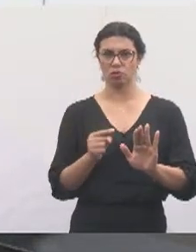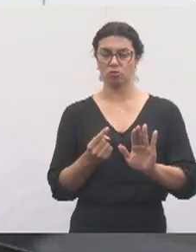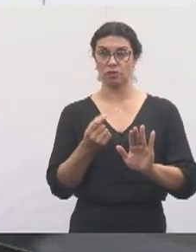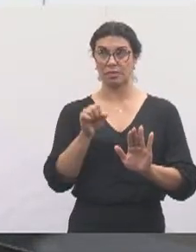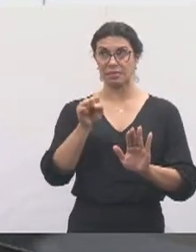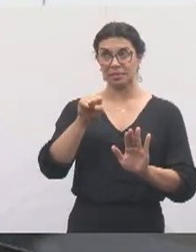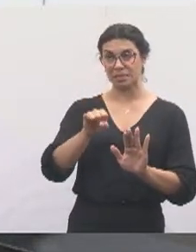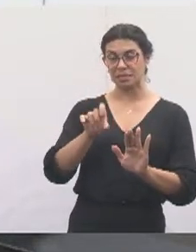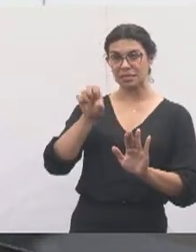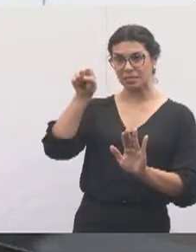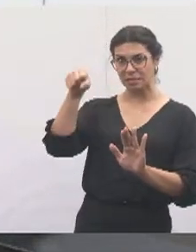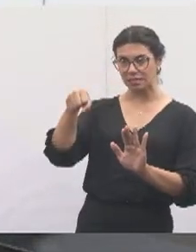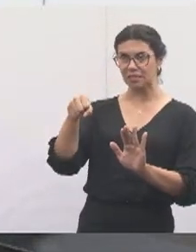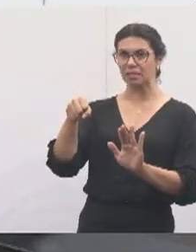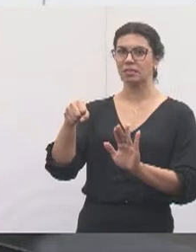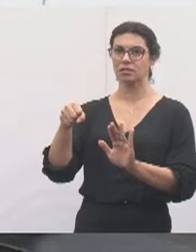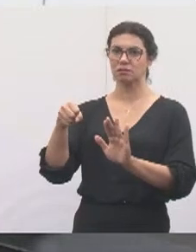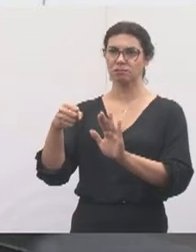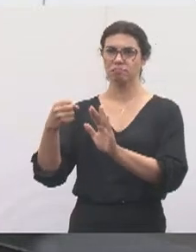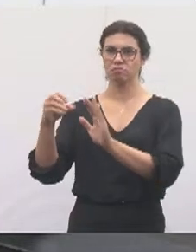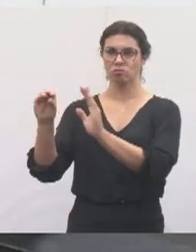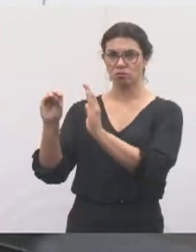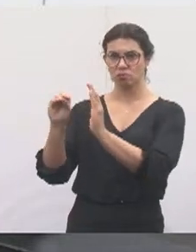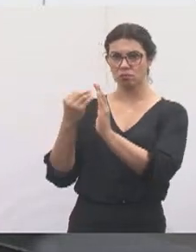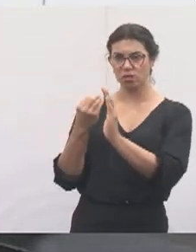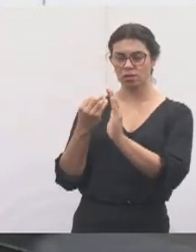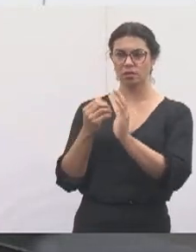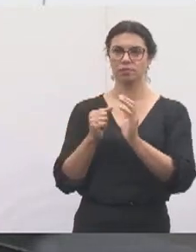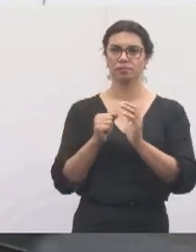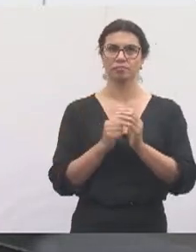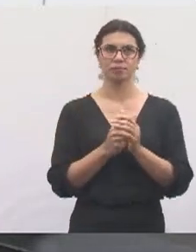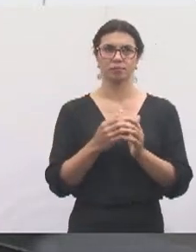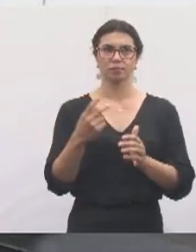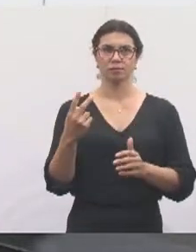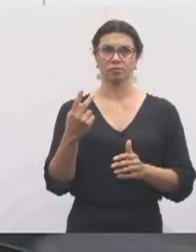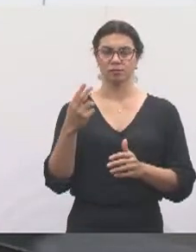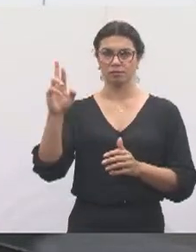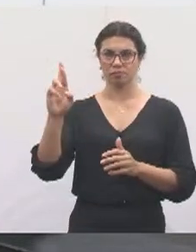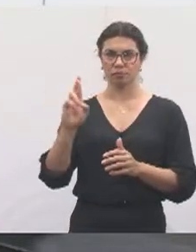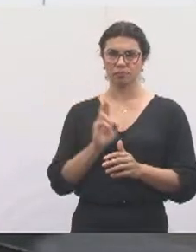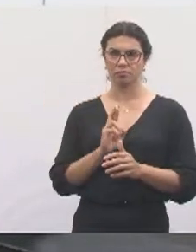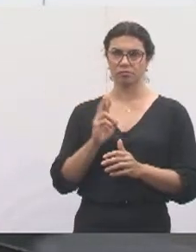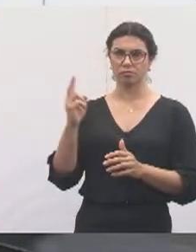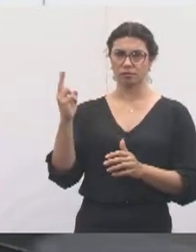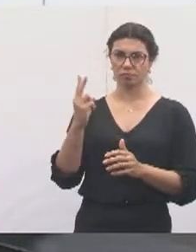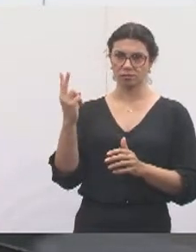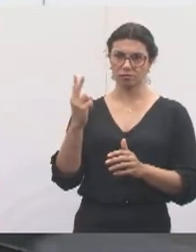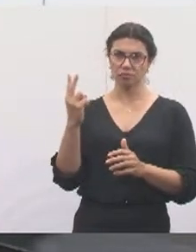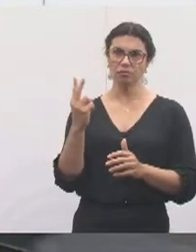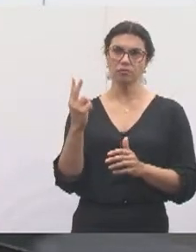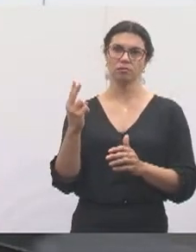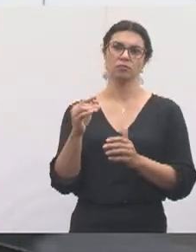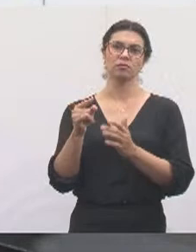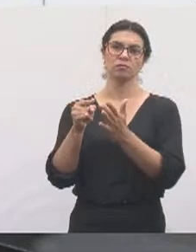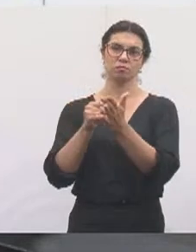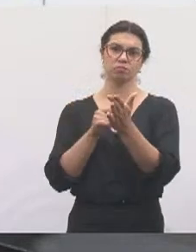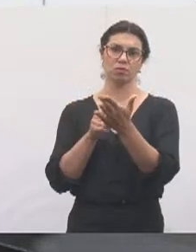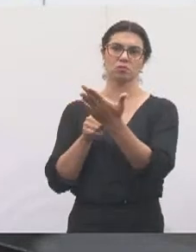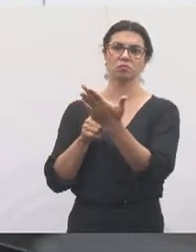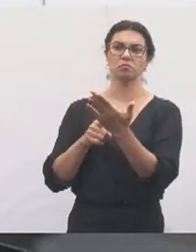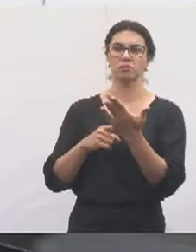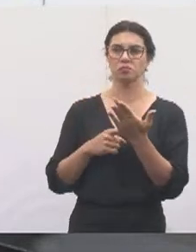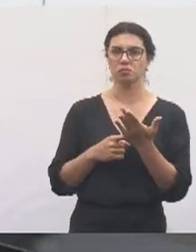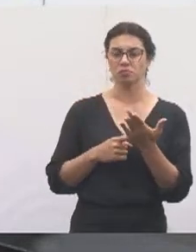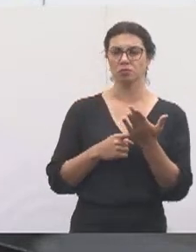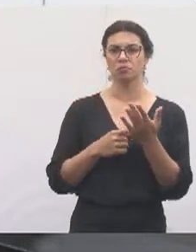nos enviar resposta dois Segue anexo se não havia previsão executação de laudo estudo